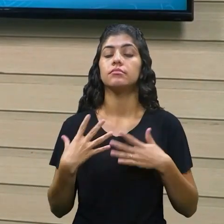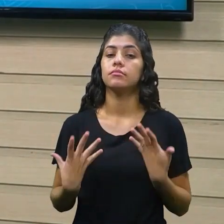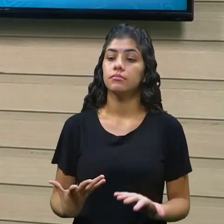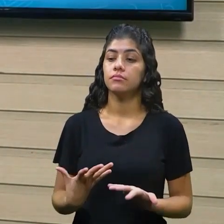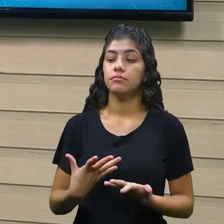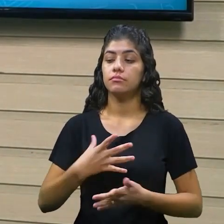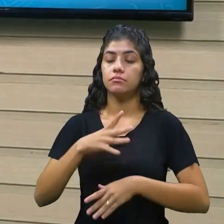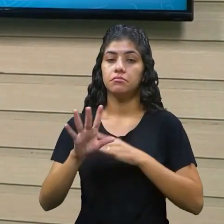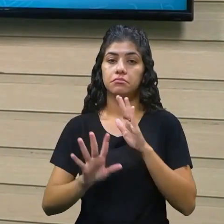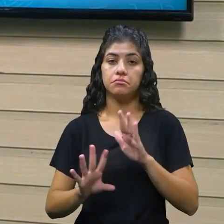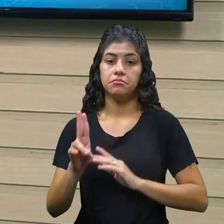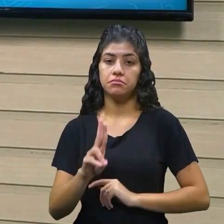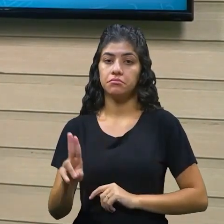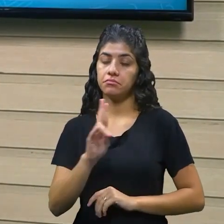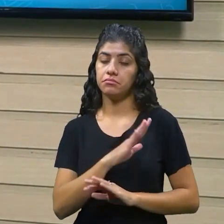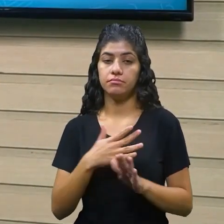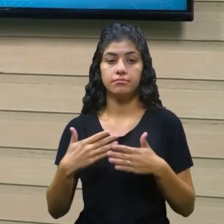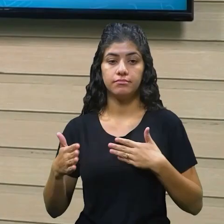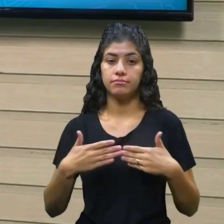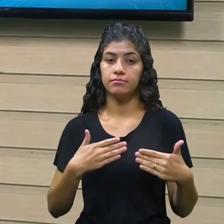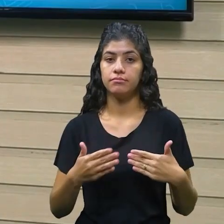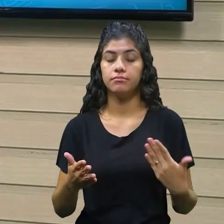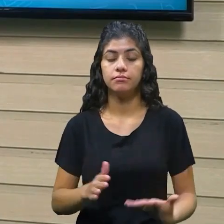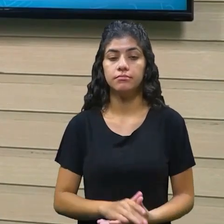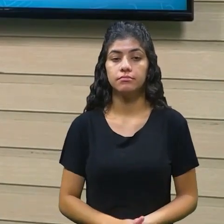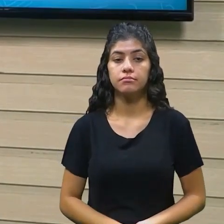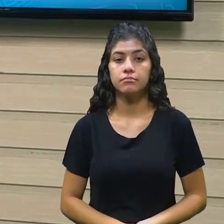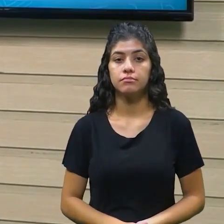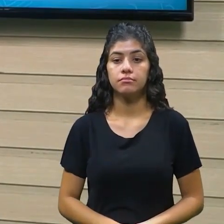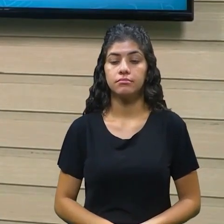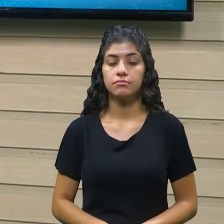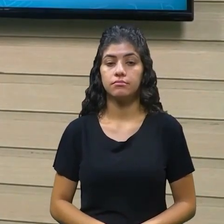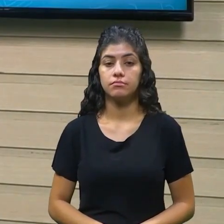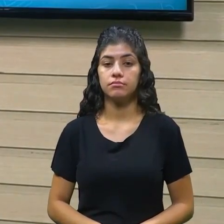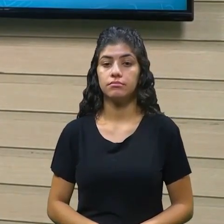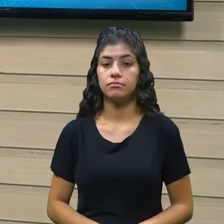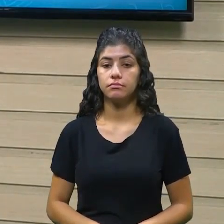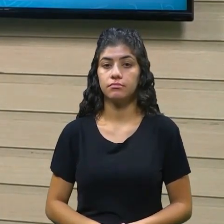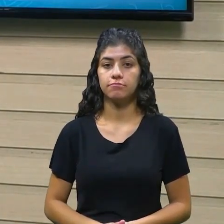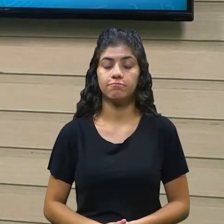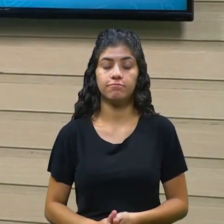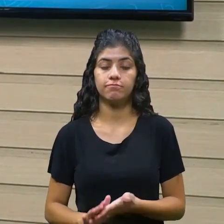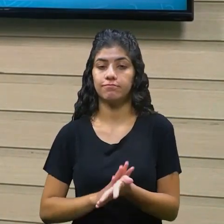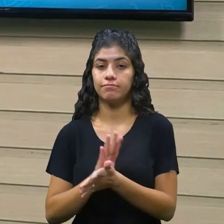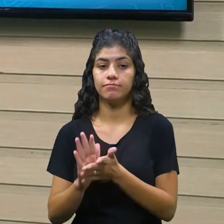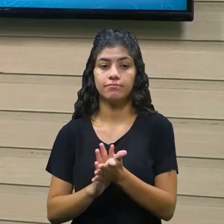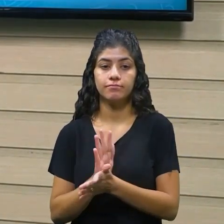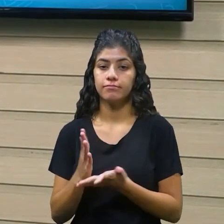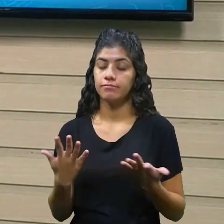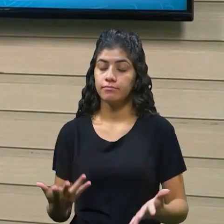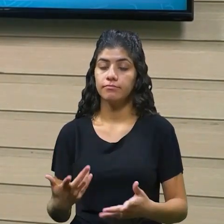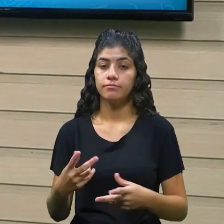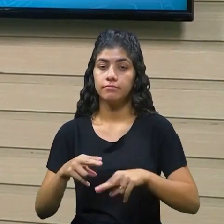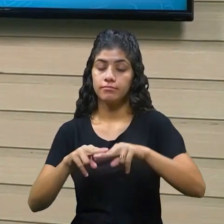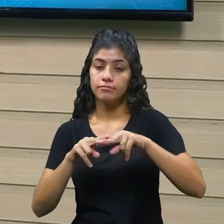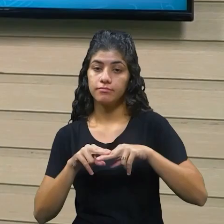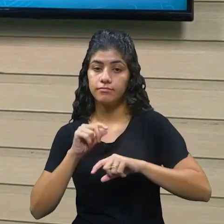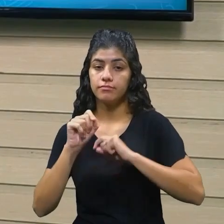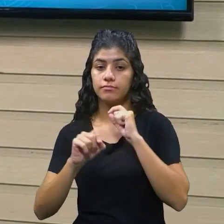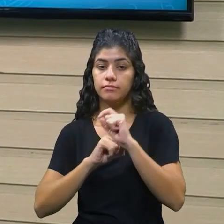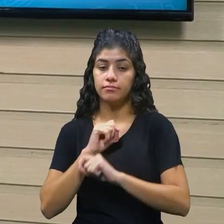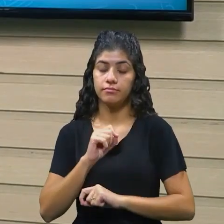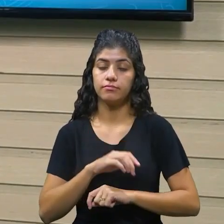negativo. Então eles nem, quando a gente vai fazer a relação de massa de um átomo, a gente nem leva em consideração o elétron por ele